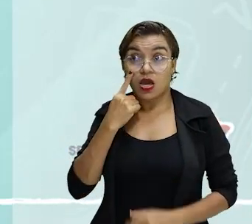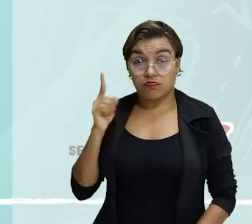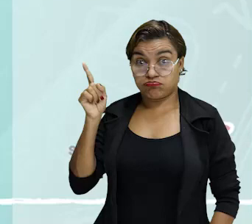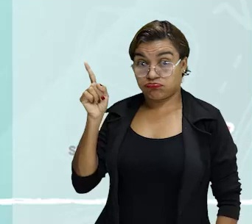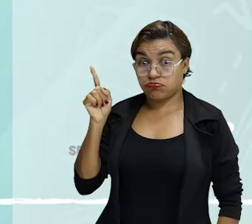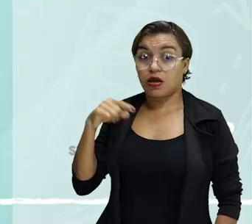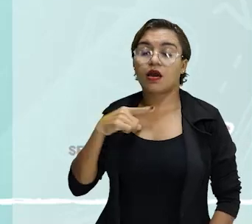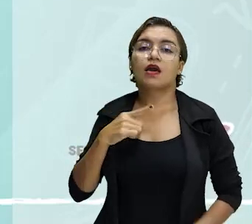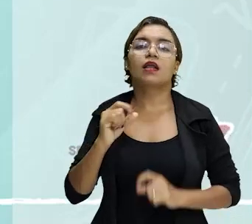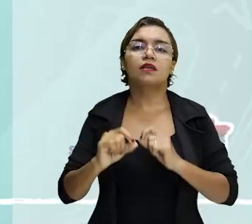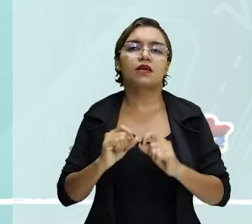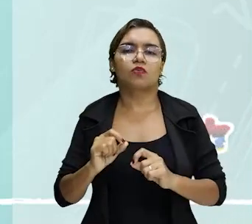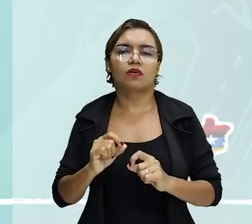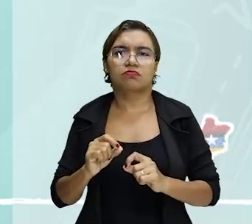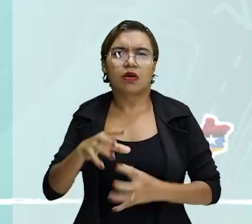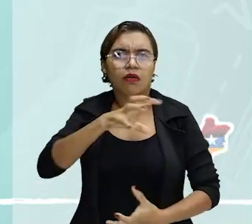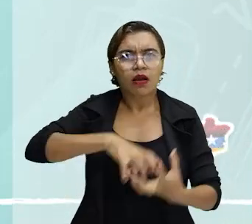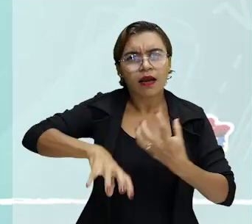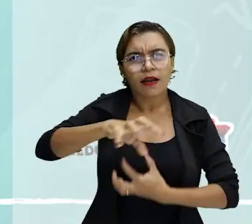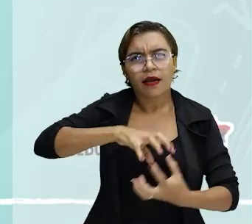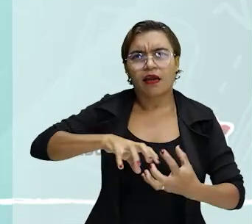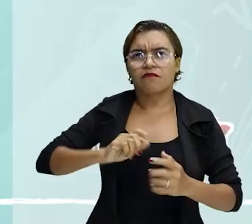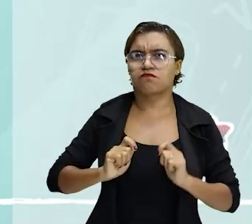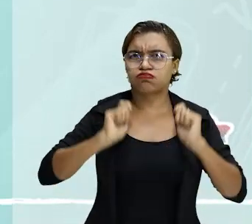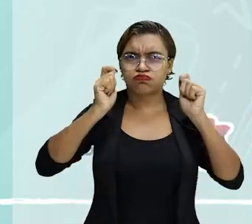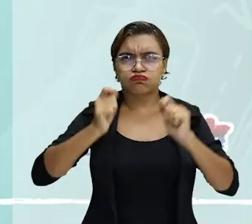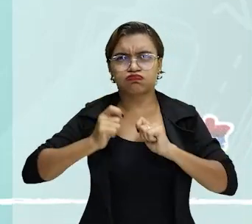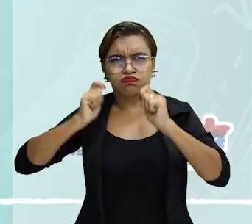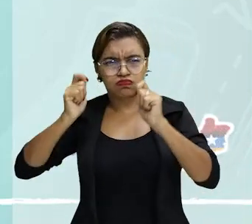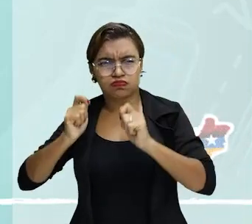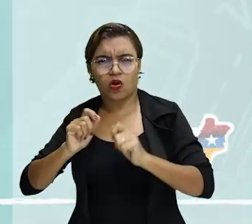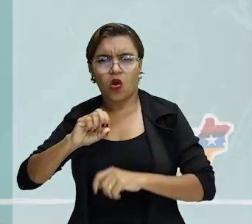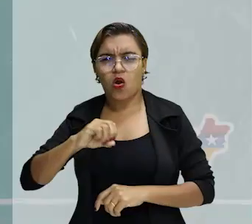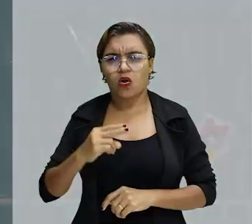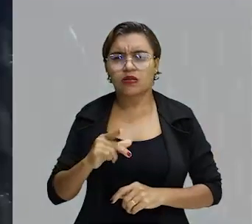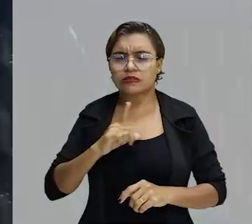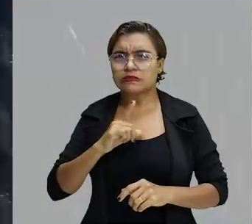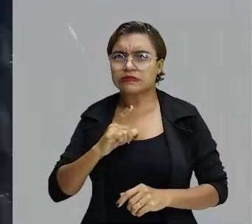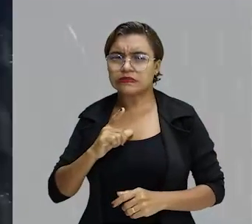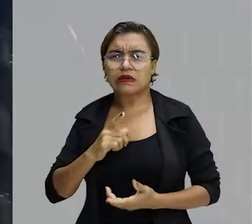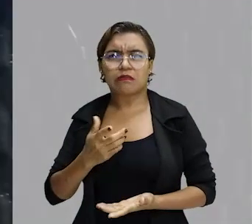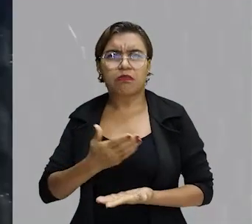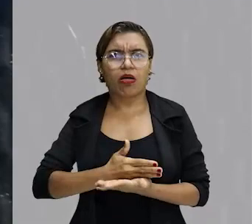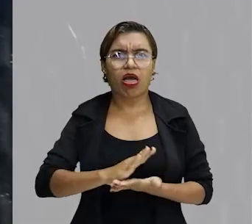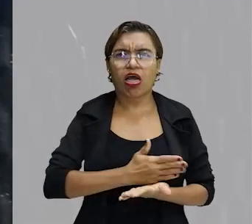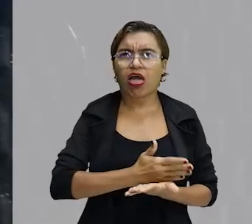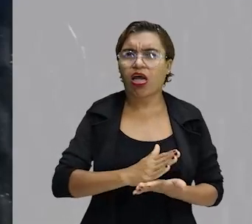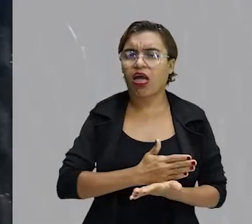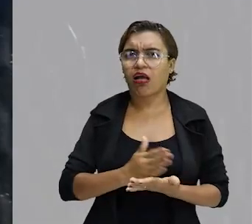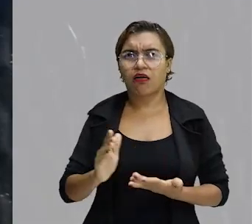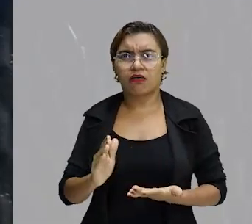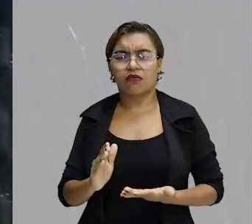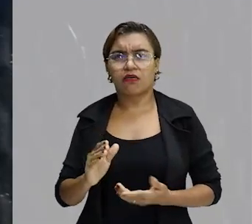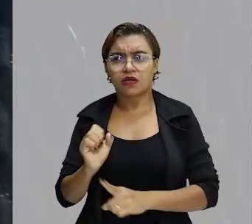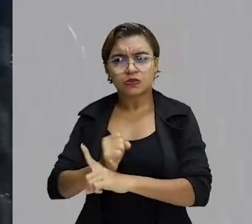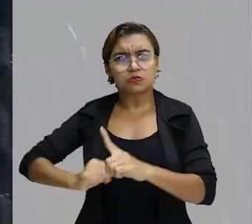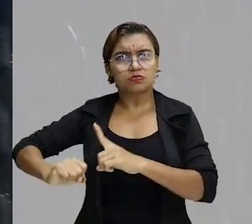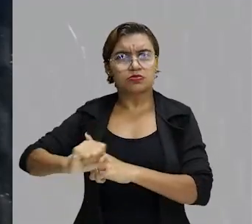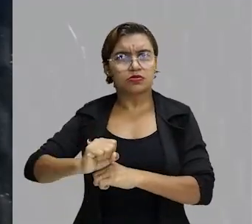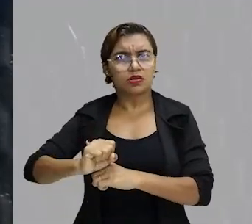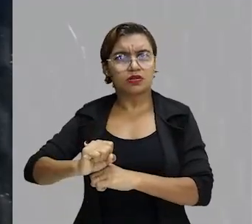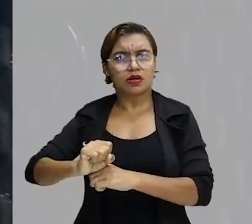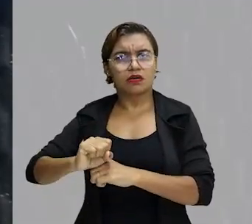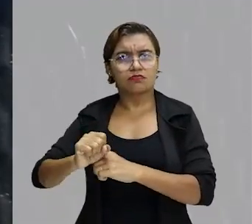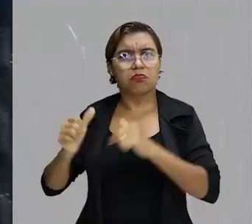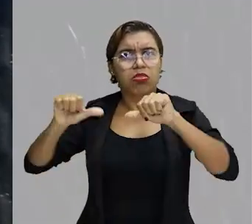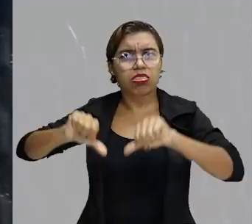afirmava que qualquer forma de greve, manifestação ou protesto perturba o bom funcionamento e o equilíbrio da sociedade. Então,